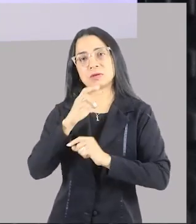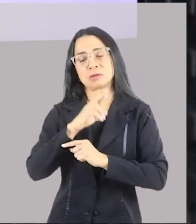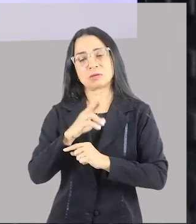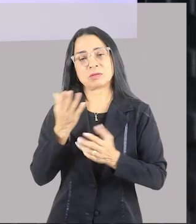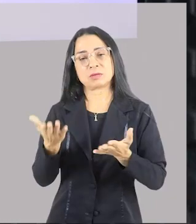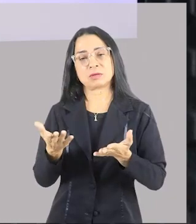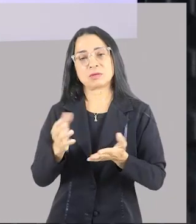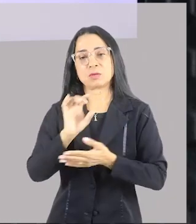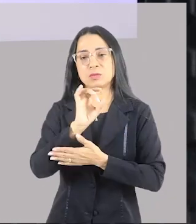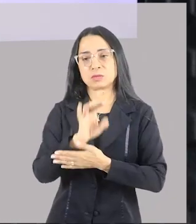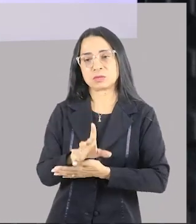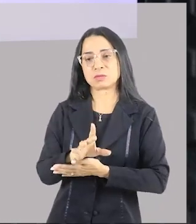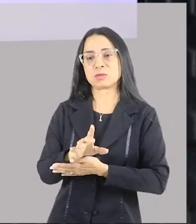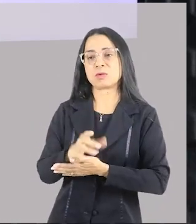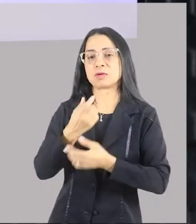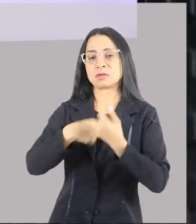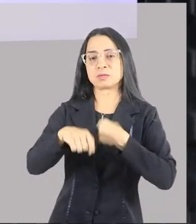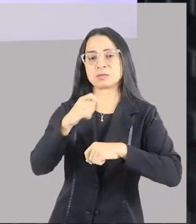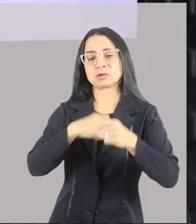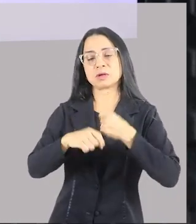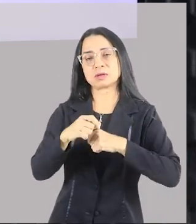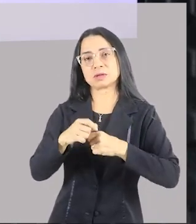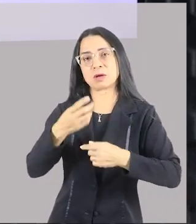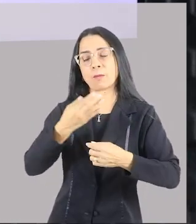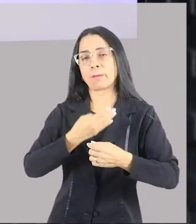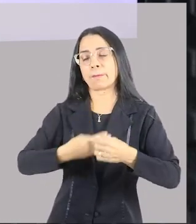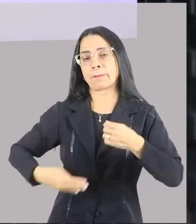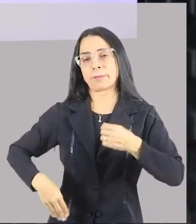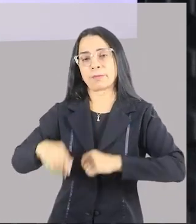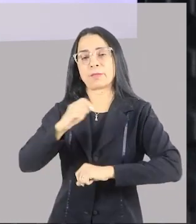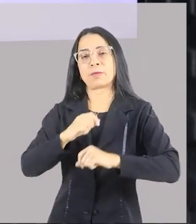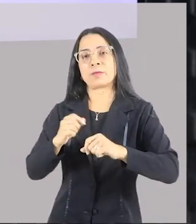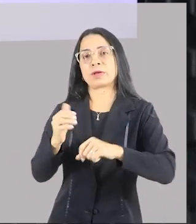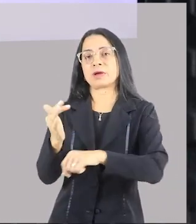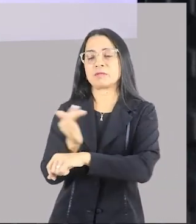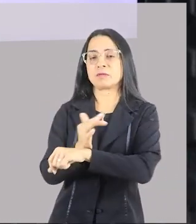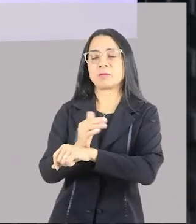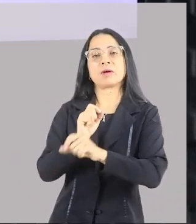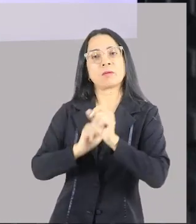a administração pública formal pode criar os